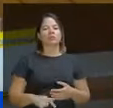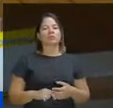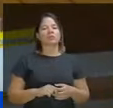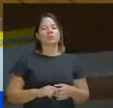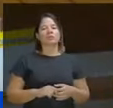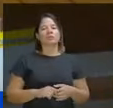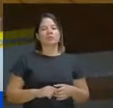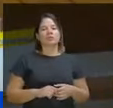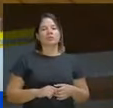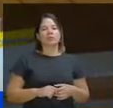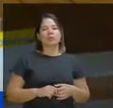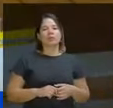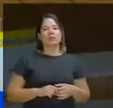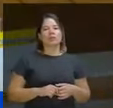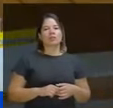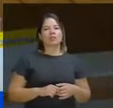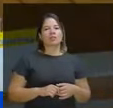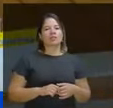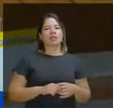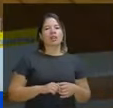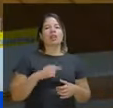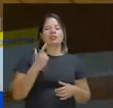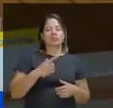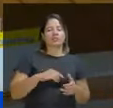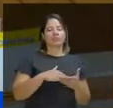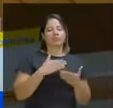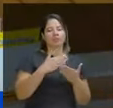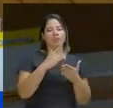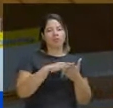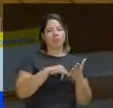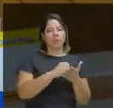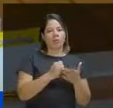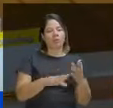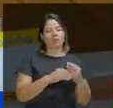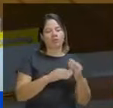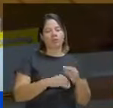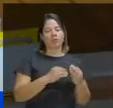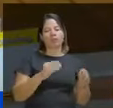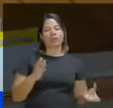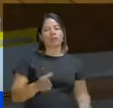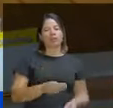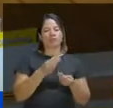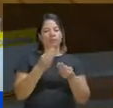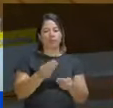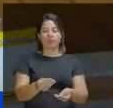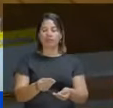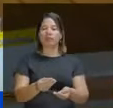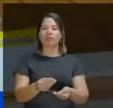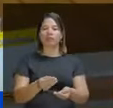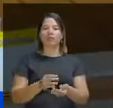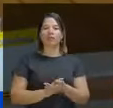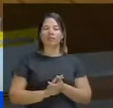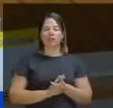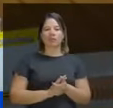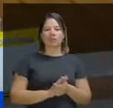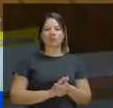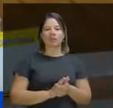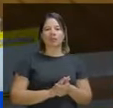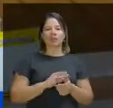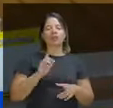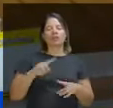novamente, trazendo documentos complementares e com toda a documentação, ainda assim, o NACEP fez uma